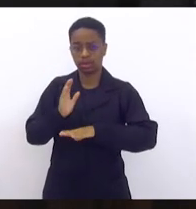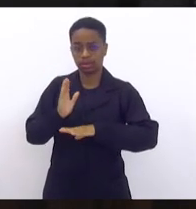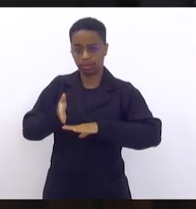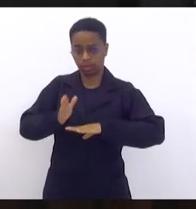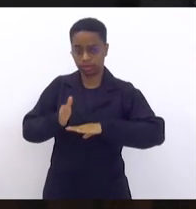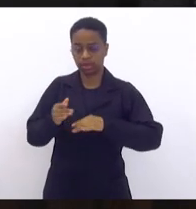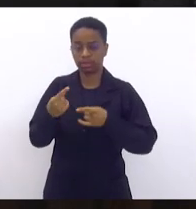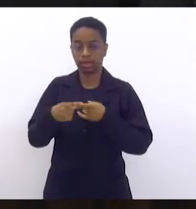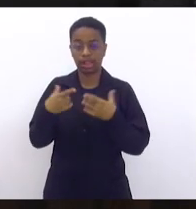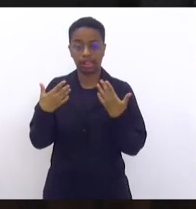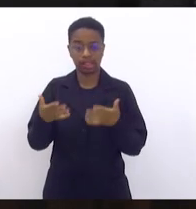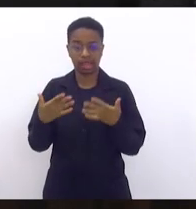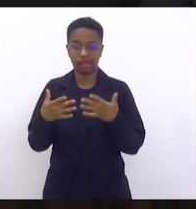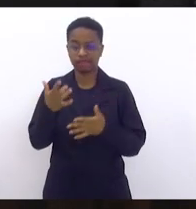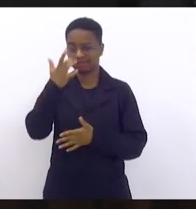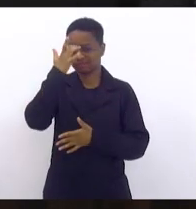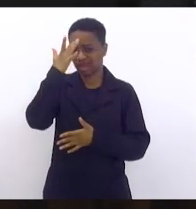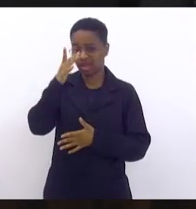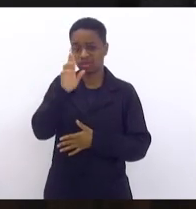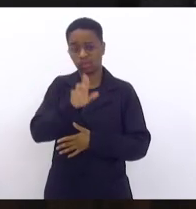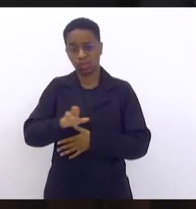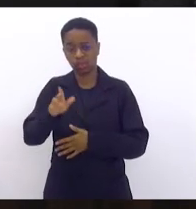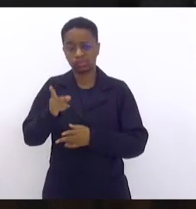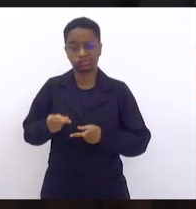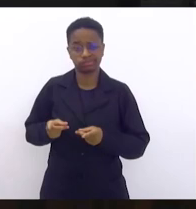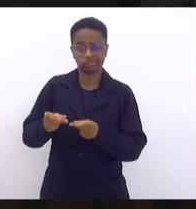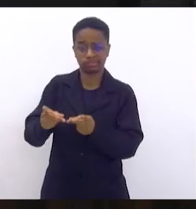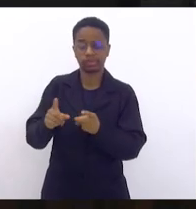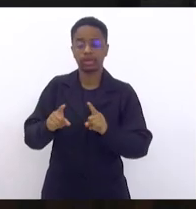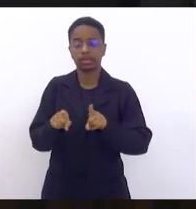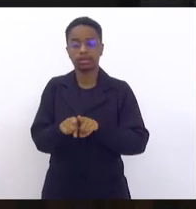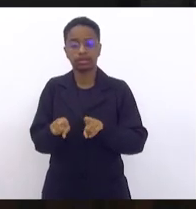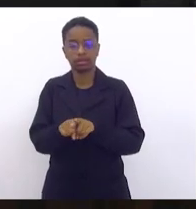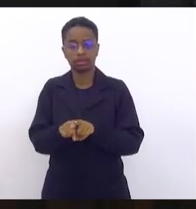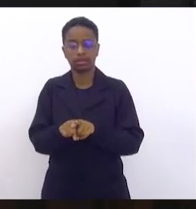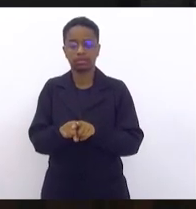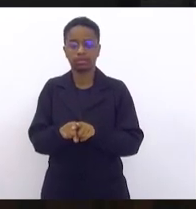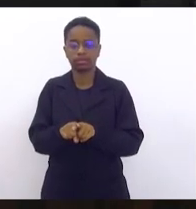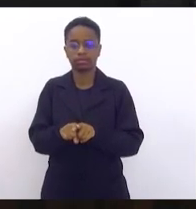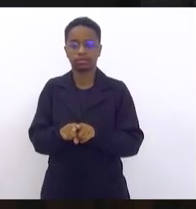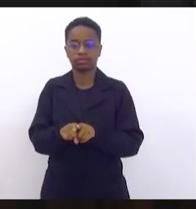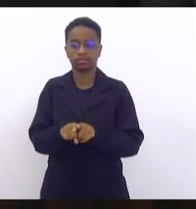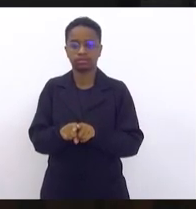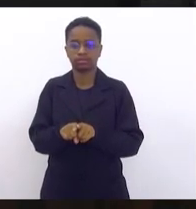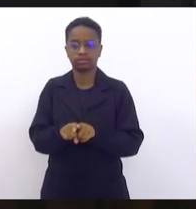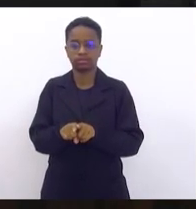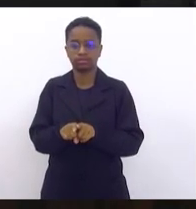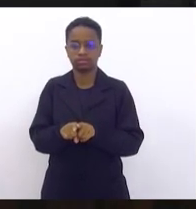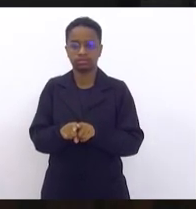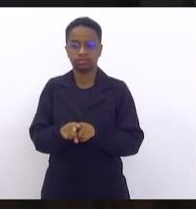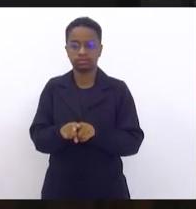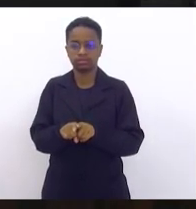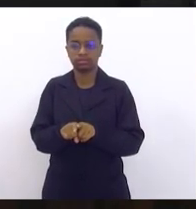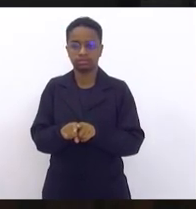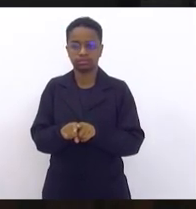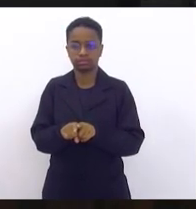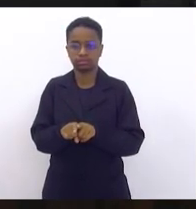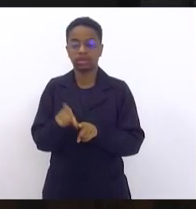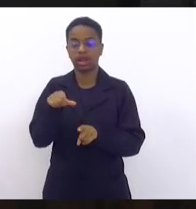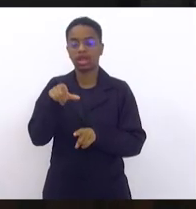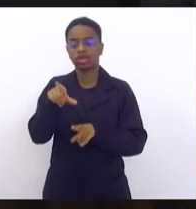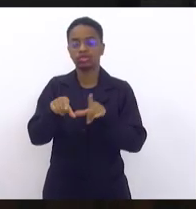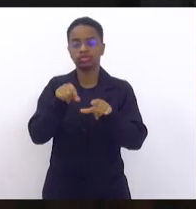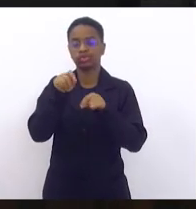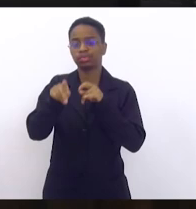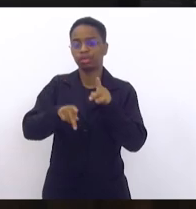eles são leves versáteis duráveis tornando-se uma uma escolha